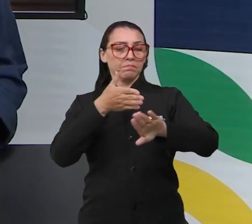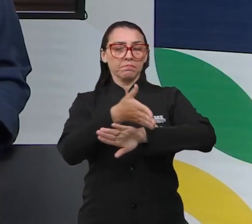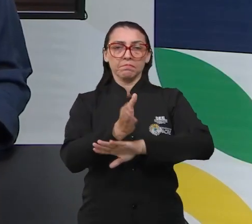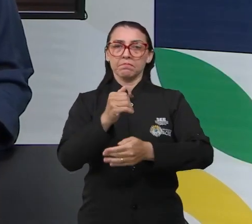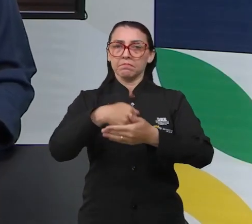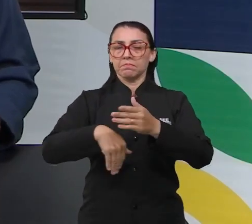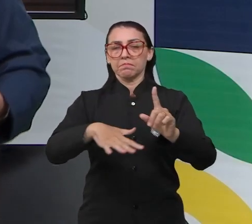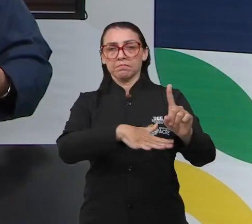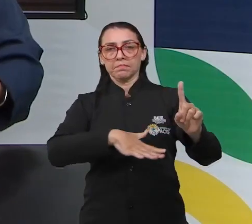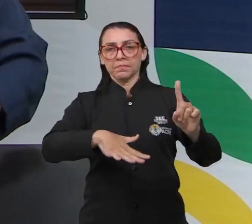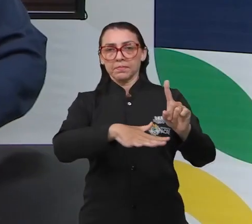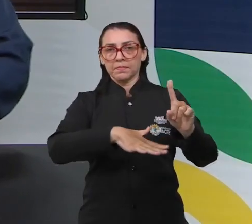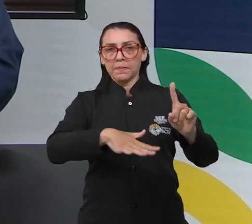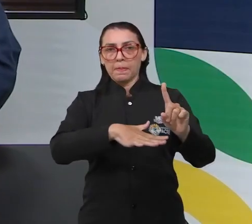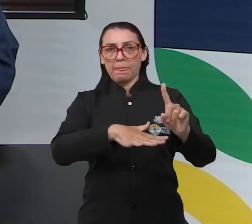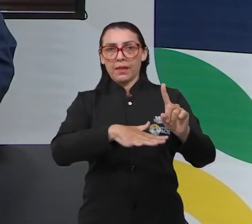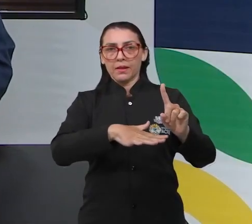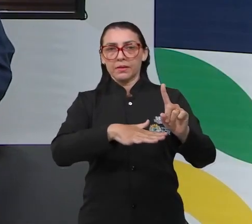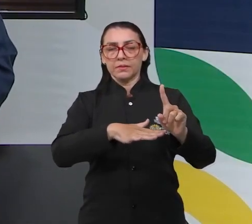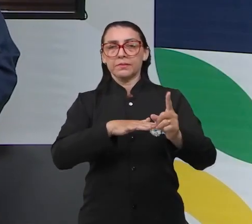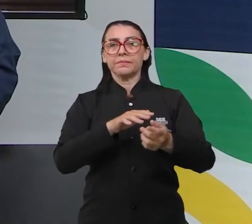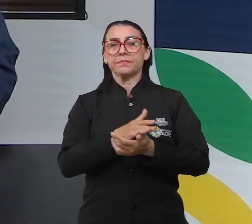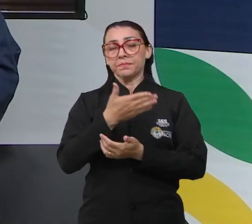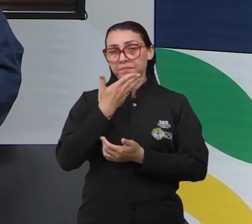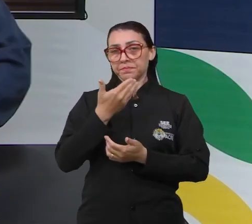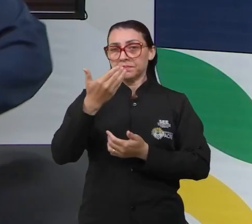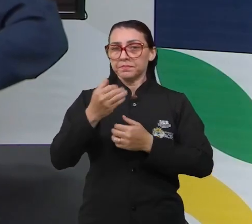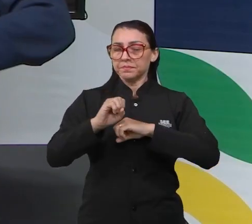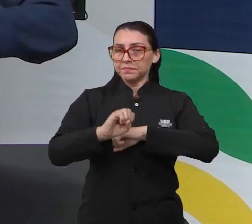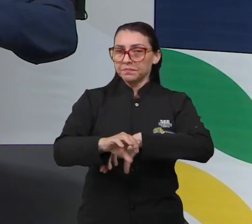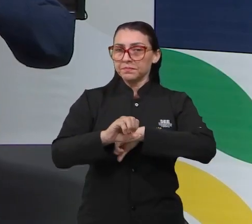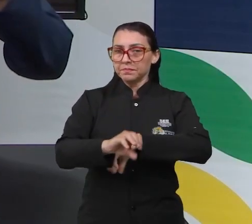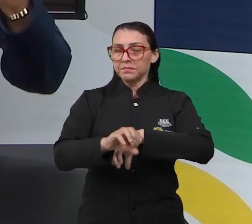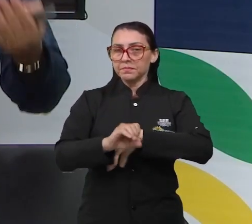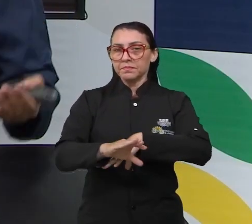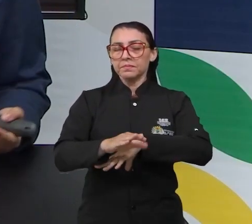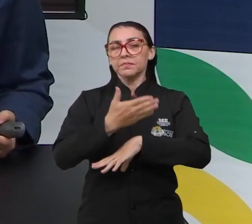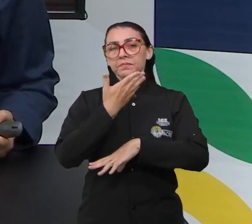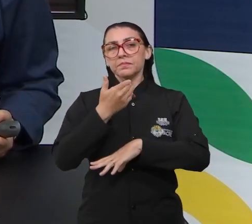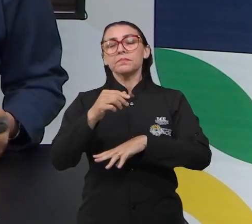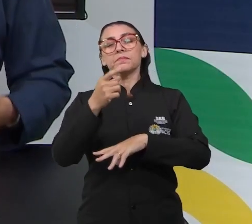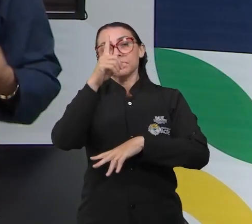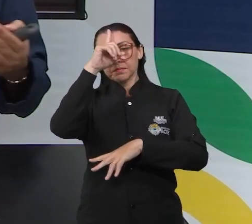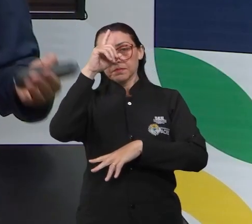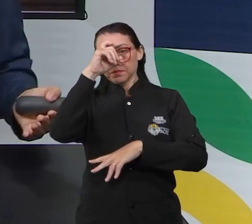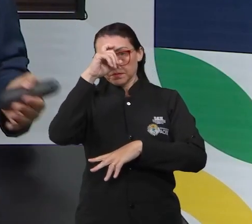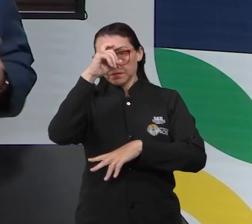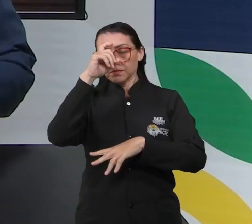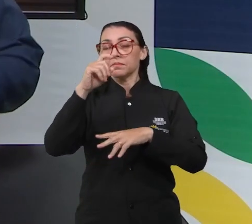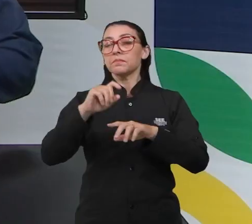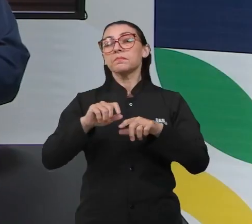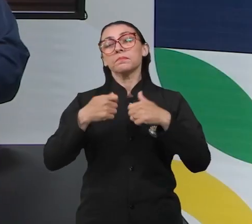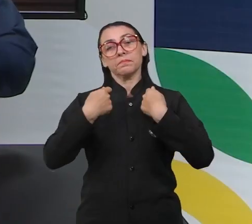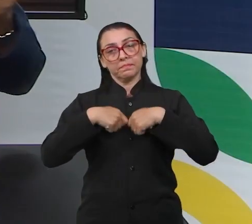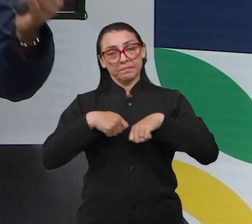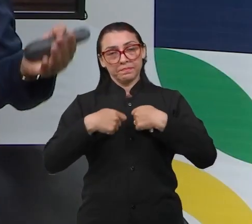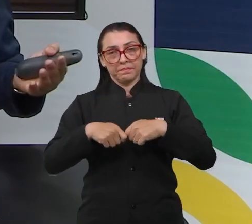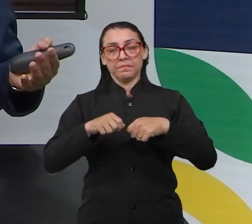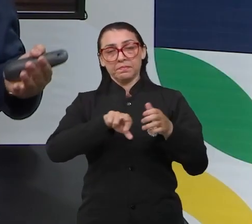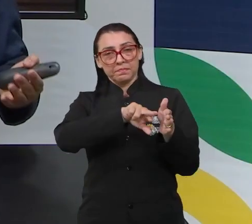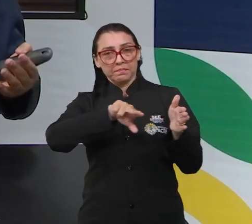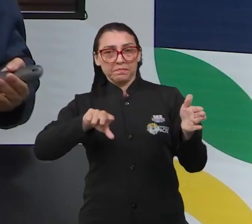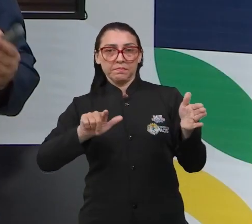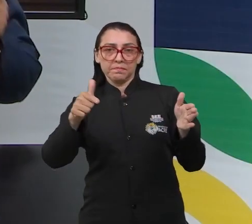da sociedade ali a uma melhor educação, ao melhor hospital, quando é necessário, entre